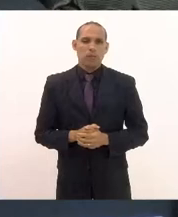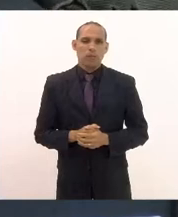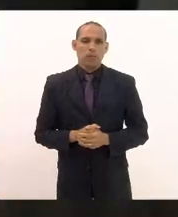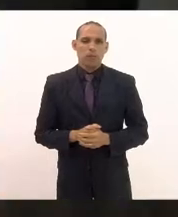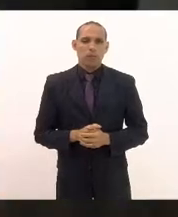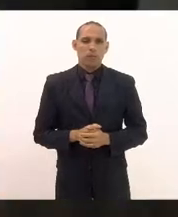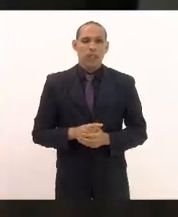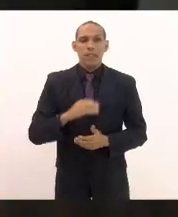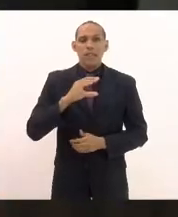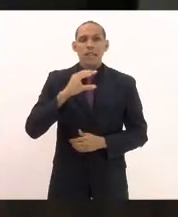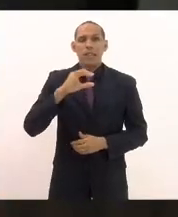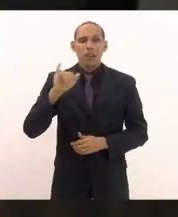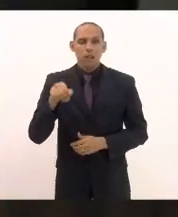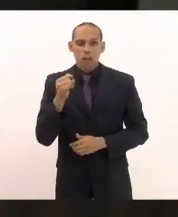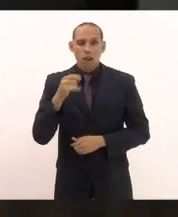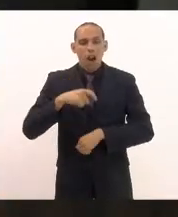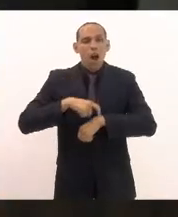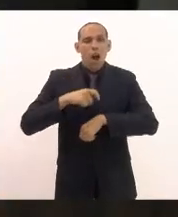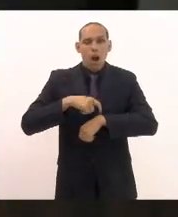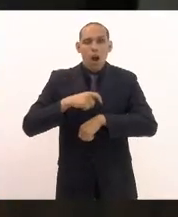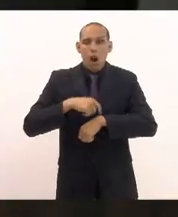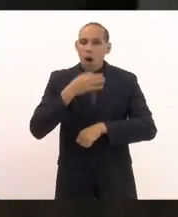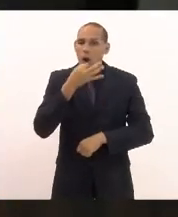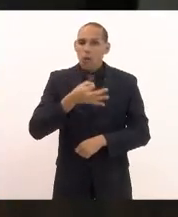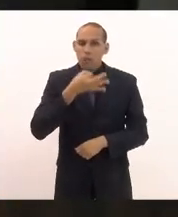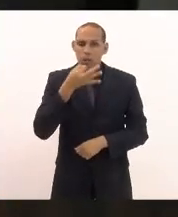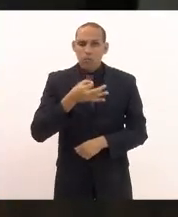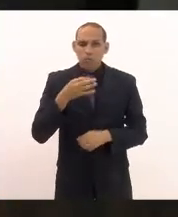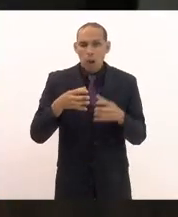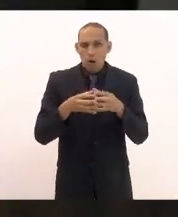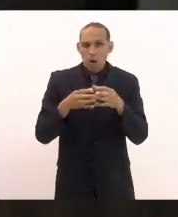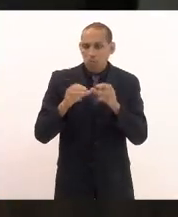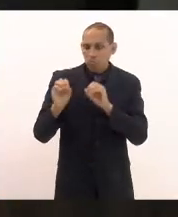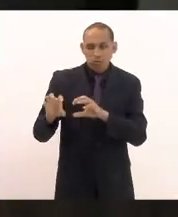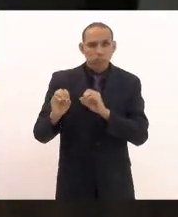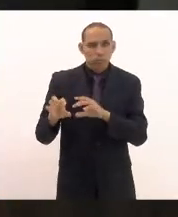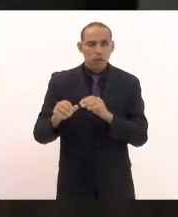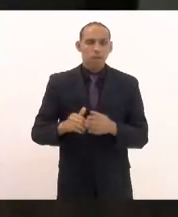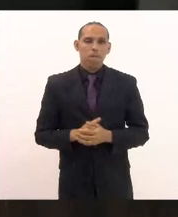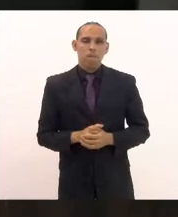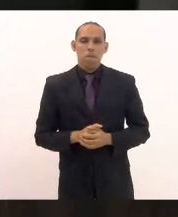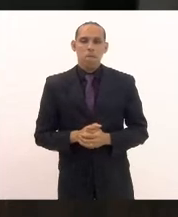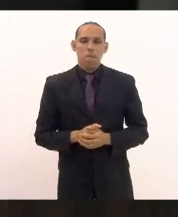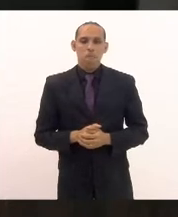A CCJ, na hora do parecer aqui, a Comissão de Educação...